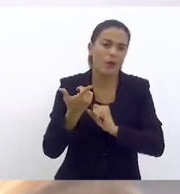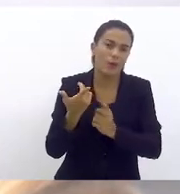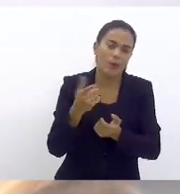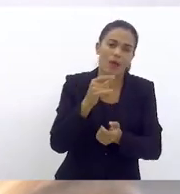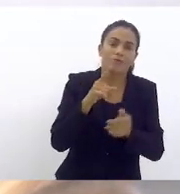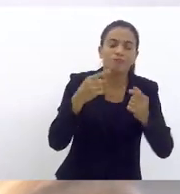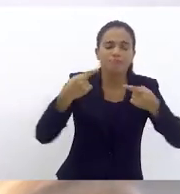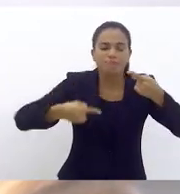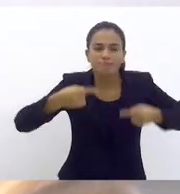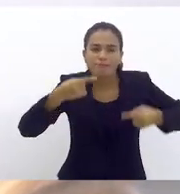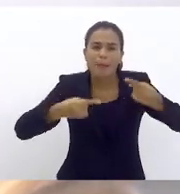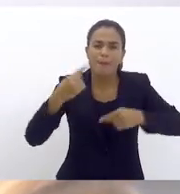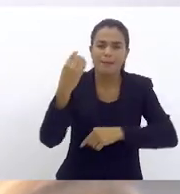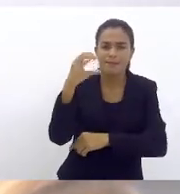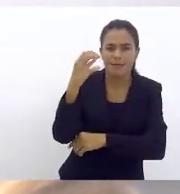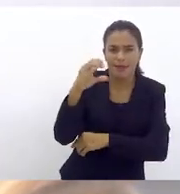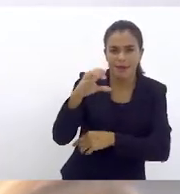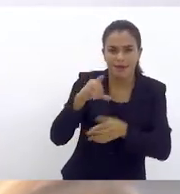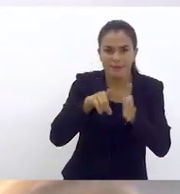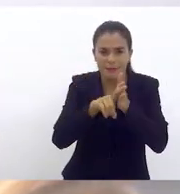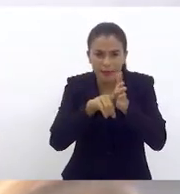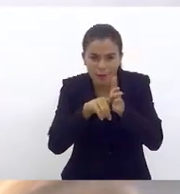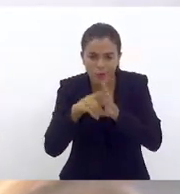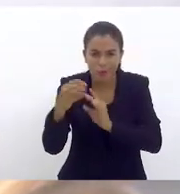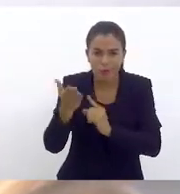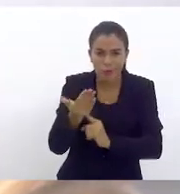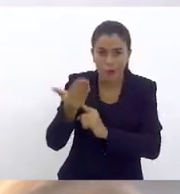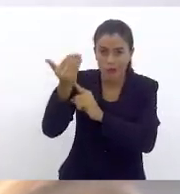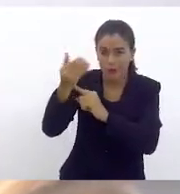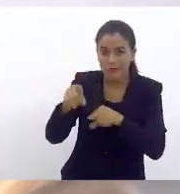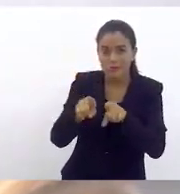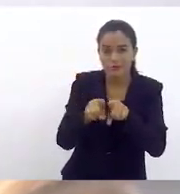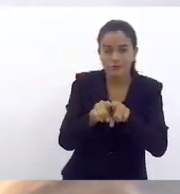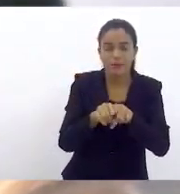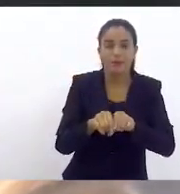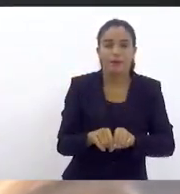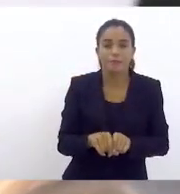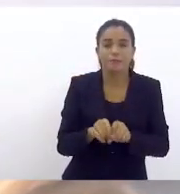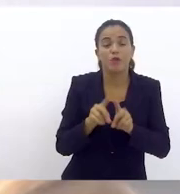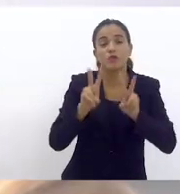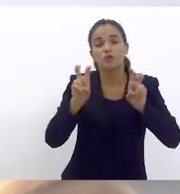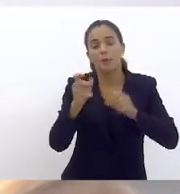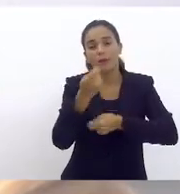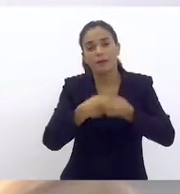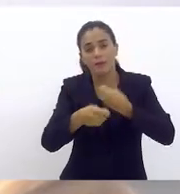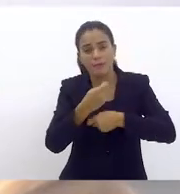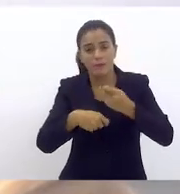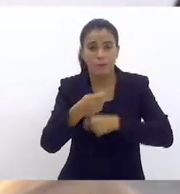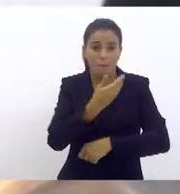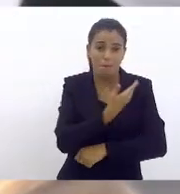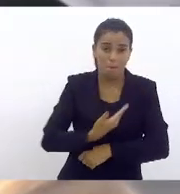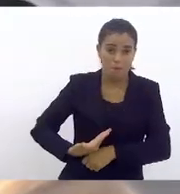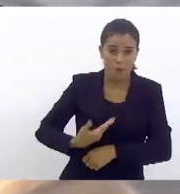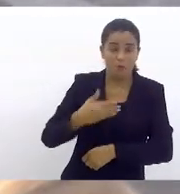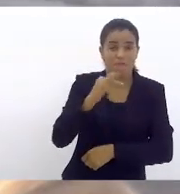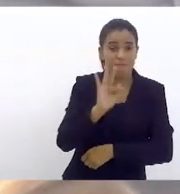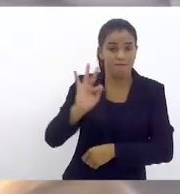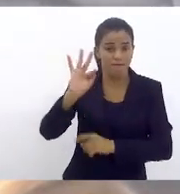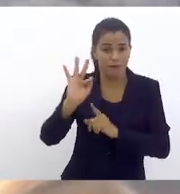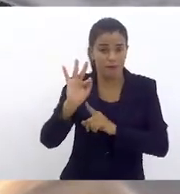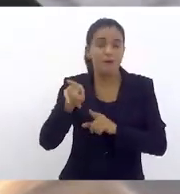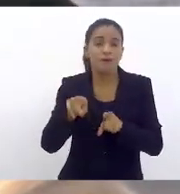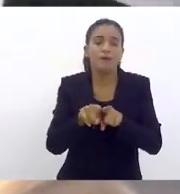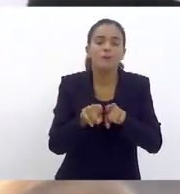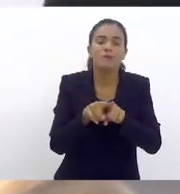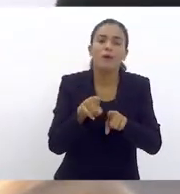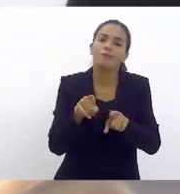da ciência e tem essas estruturas que são diretamente ligadas a administração pública federal que possibilitam a